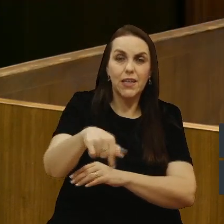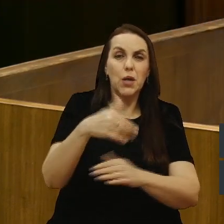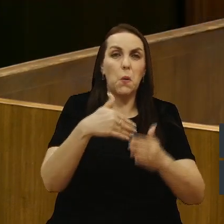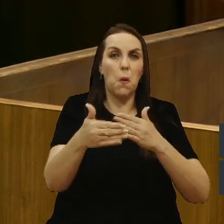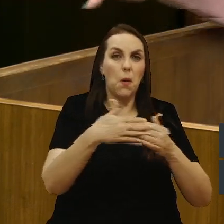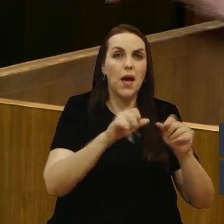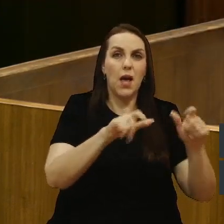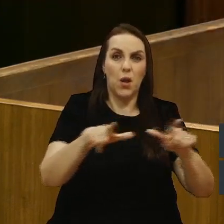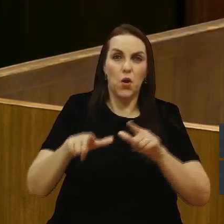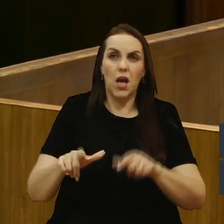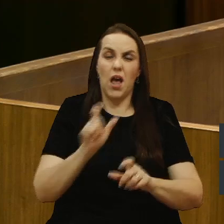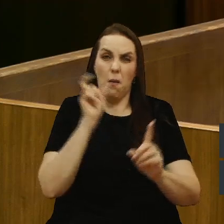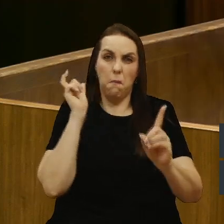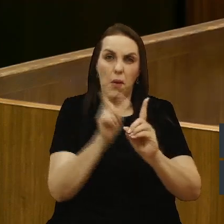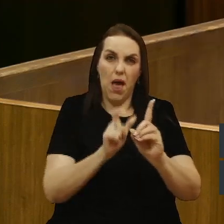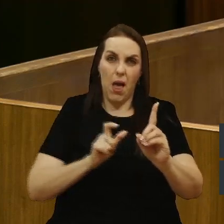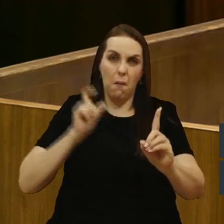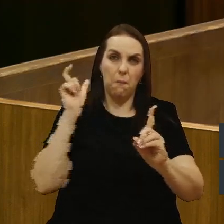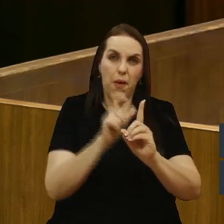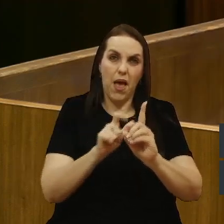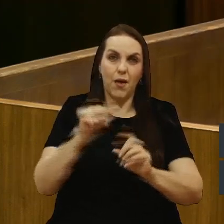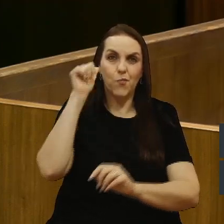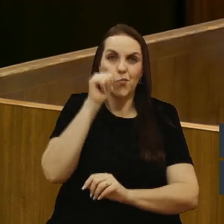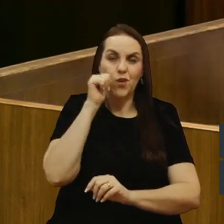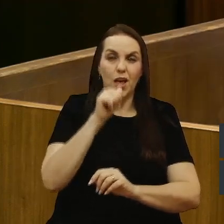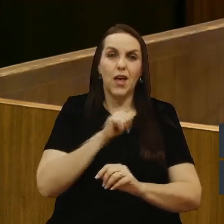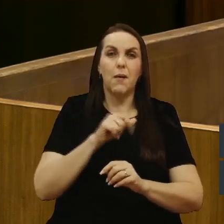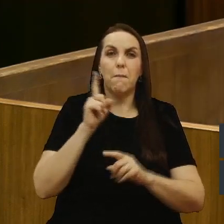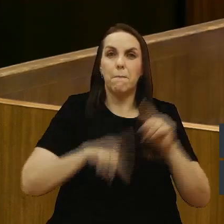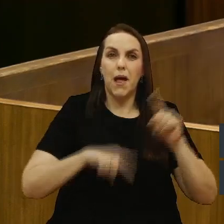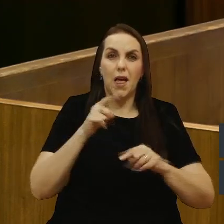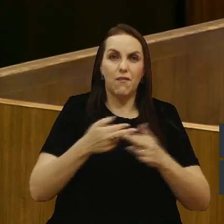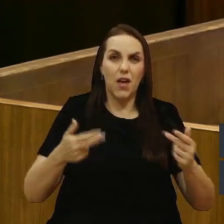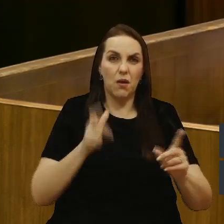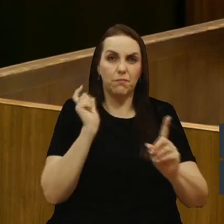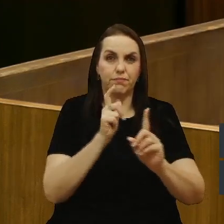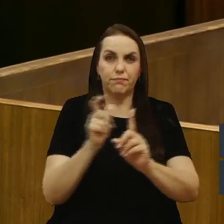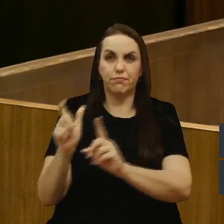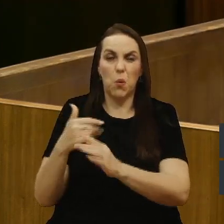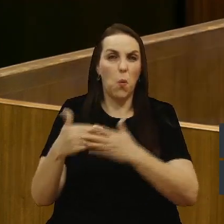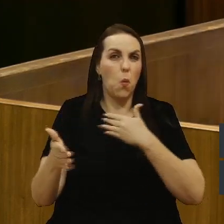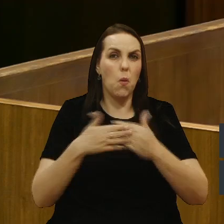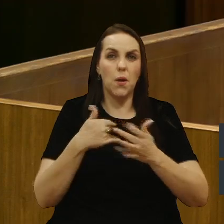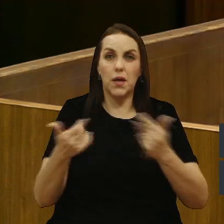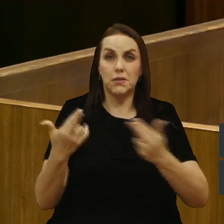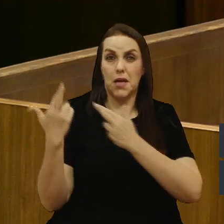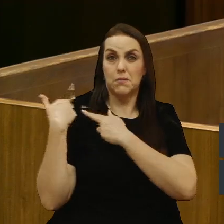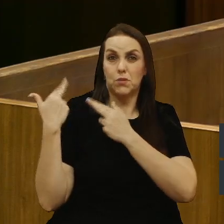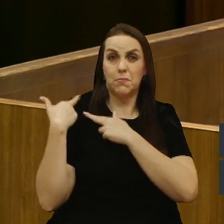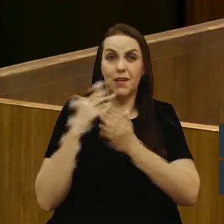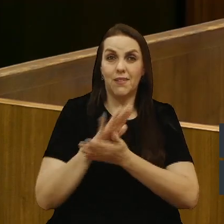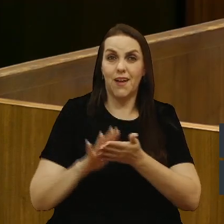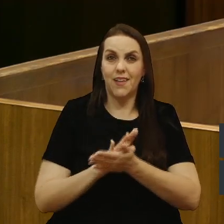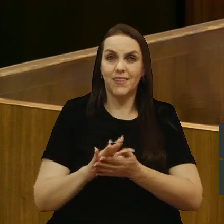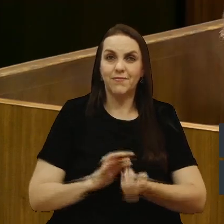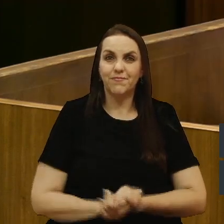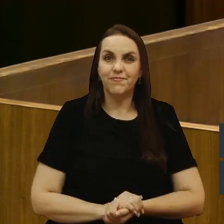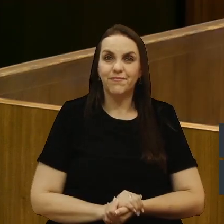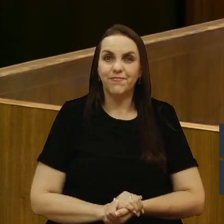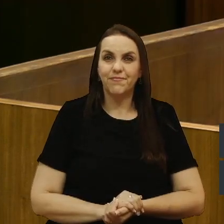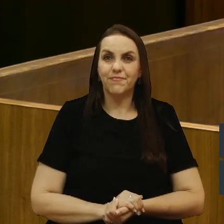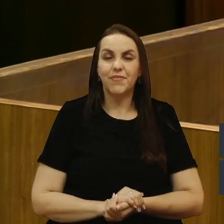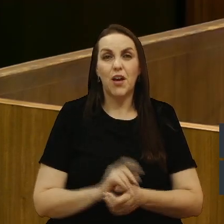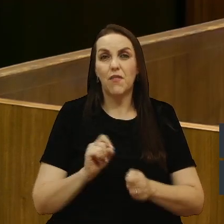ofender as mulheres e chamar as mulheres do que quiserem e ficar de boa e não serem responsáveis por isso. Ai, vamos fazer